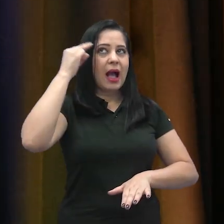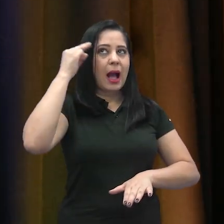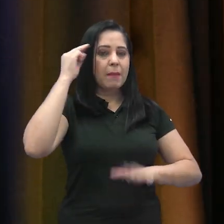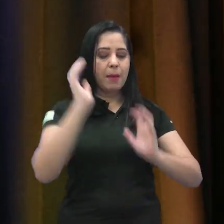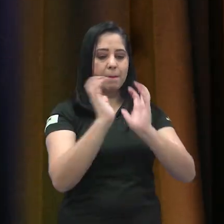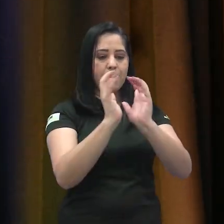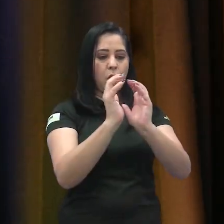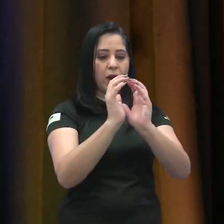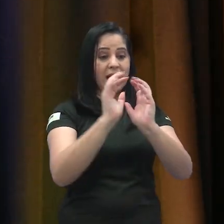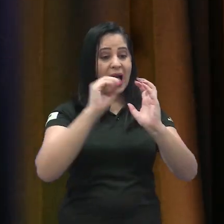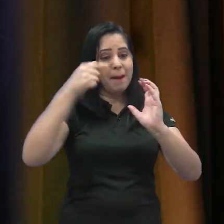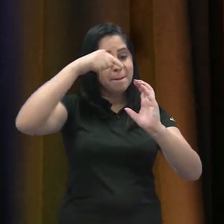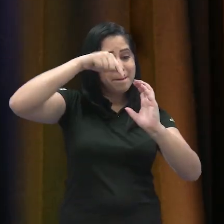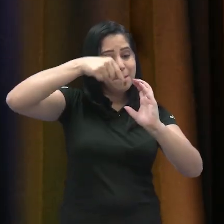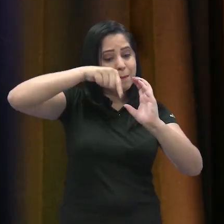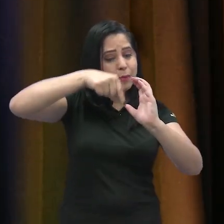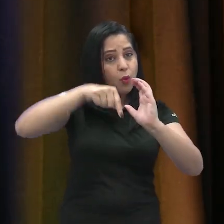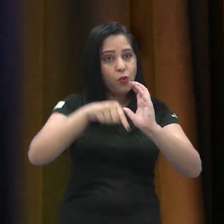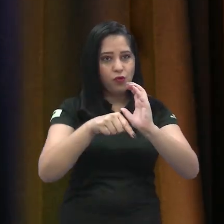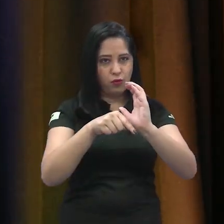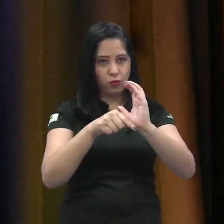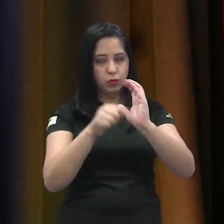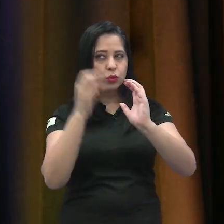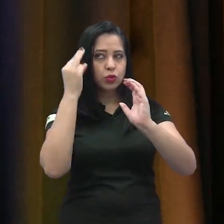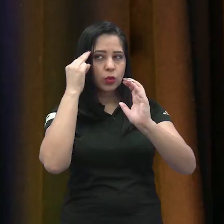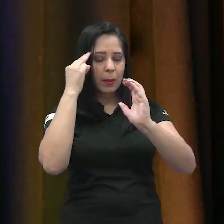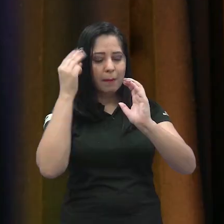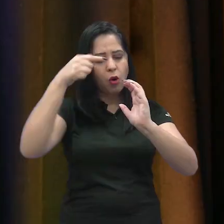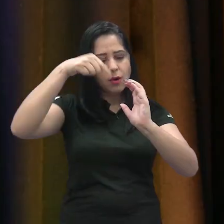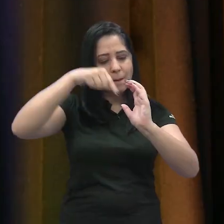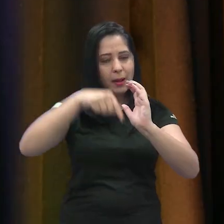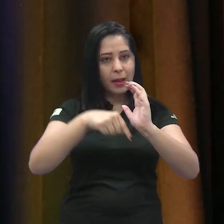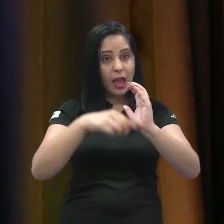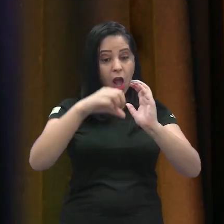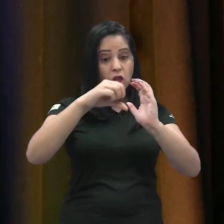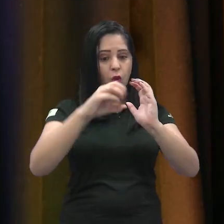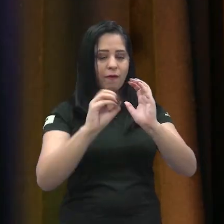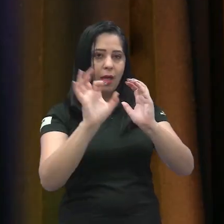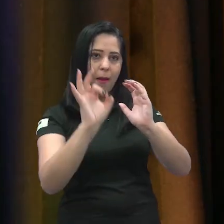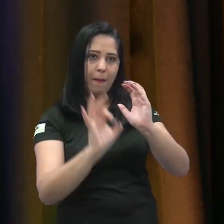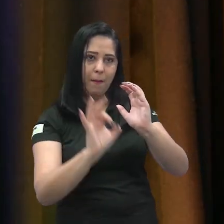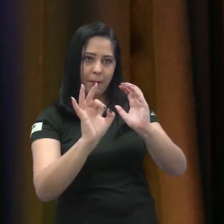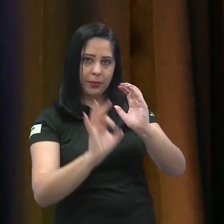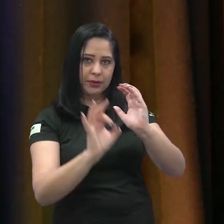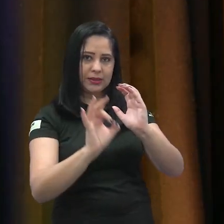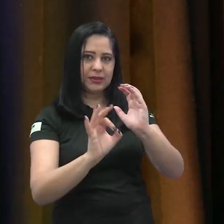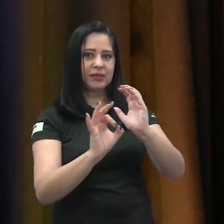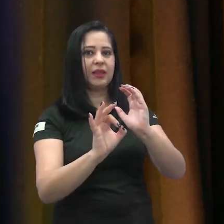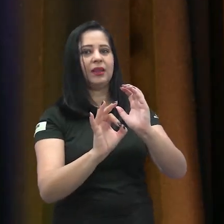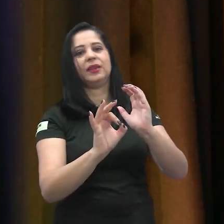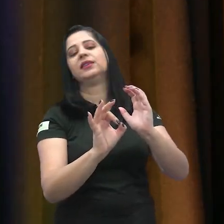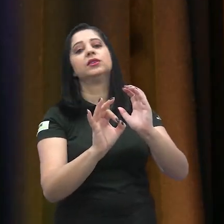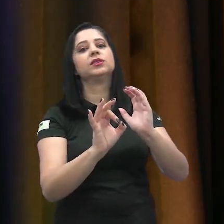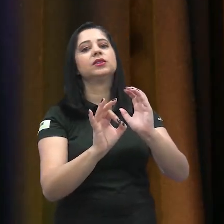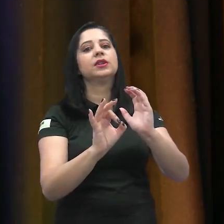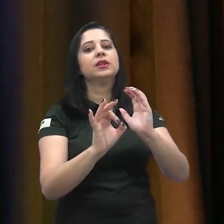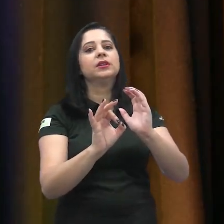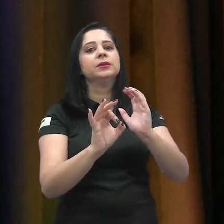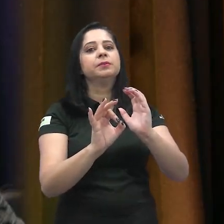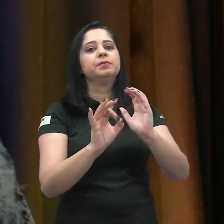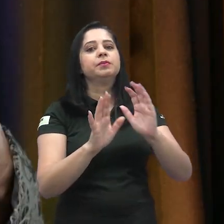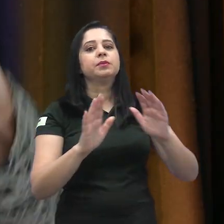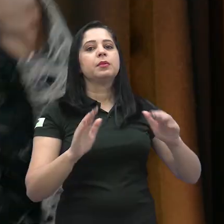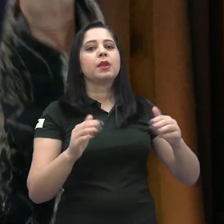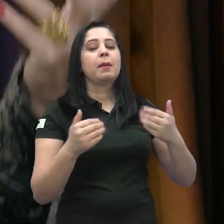no subconsciente, que é o que, na verdade, é o que rege, né, 90% praticamente. Nós não temos